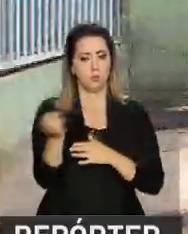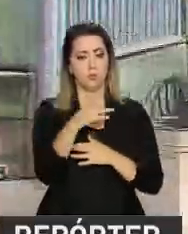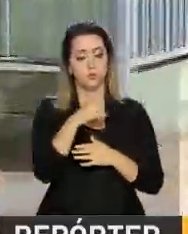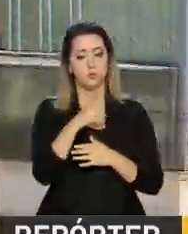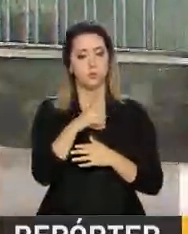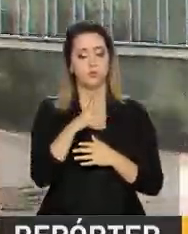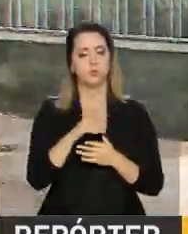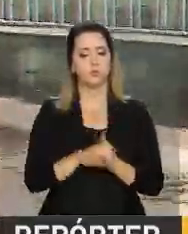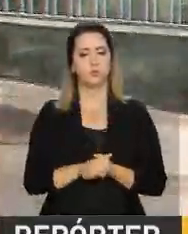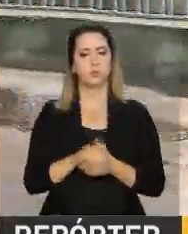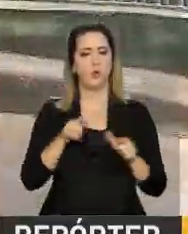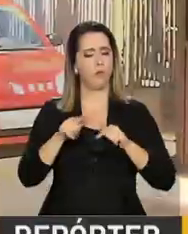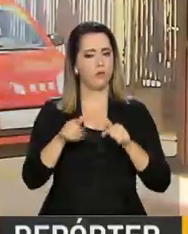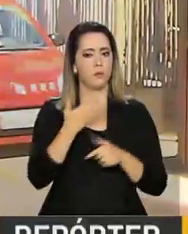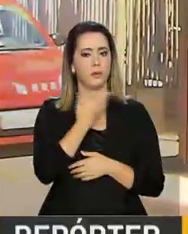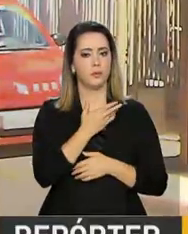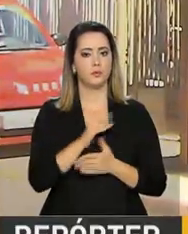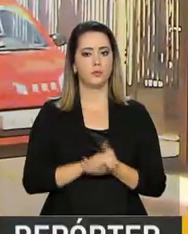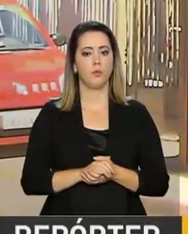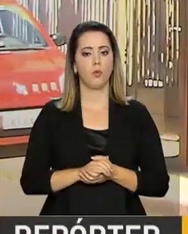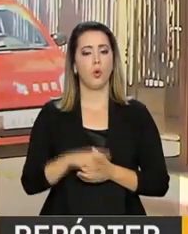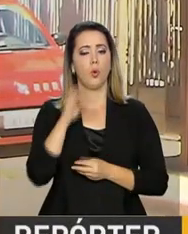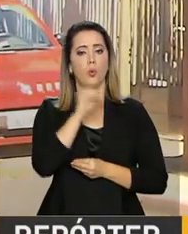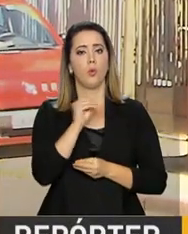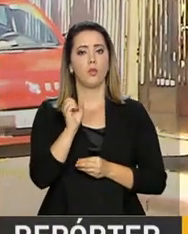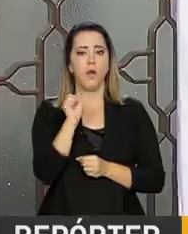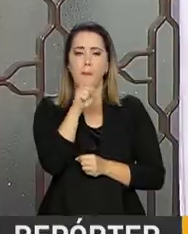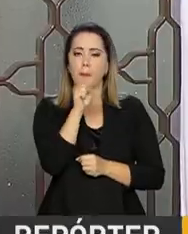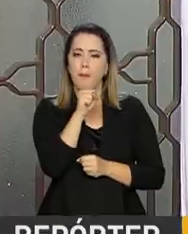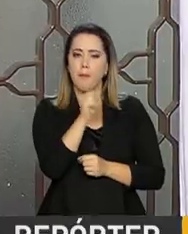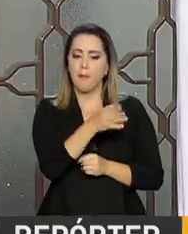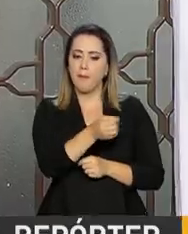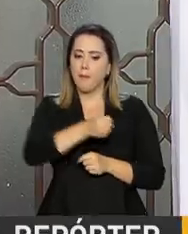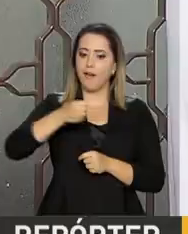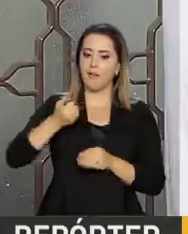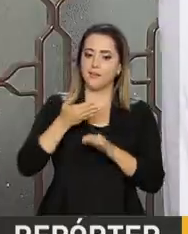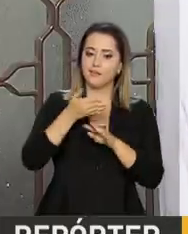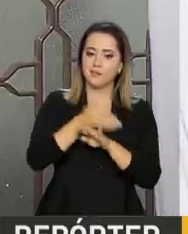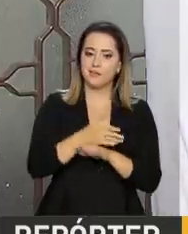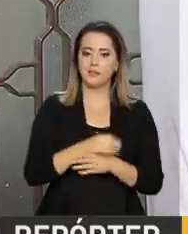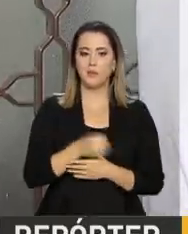cuidado que bate à porta e entra em casa e